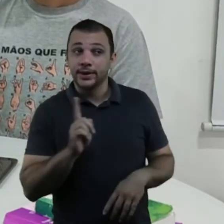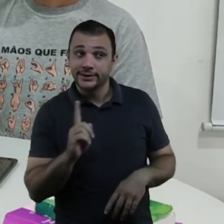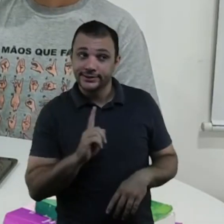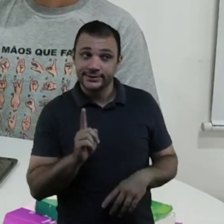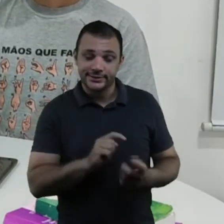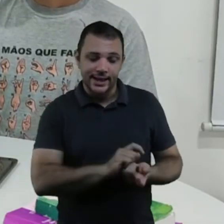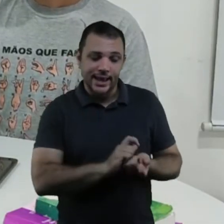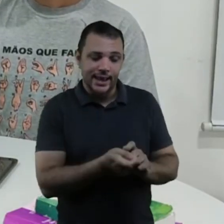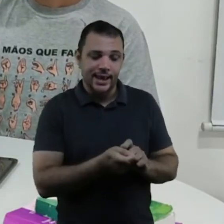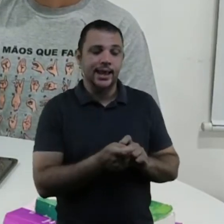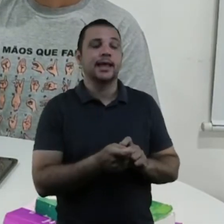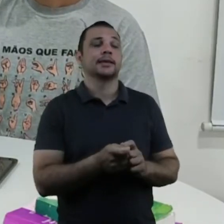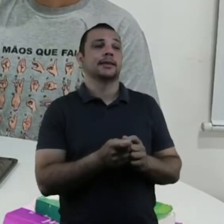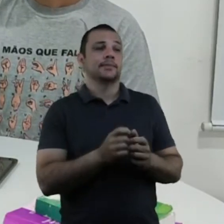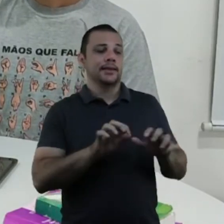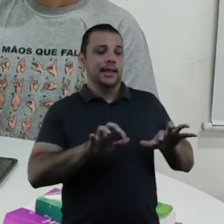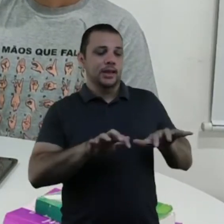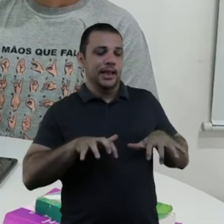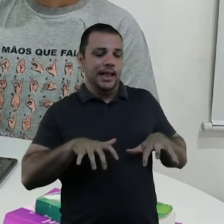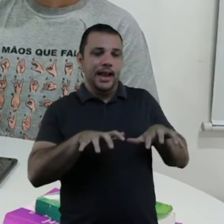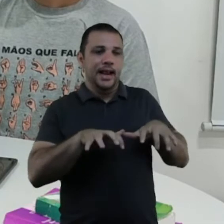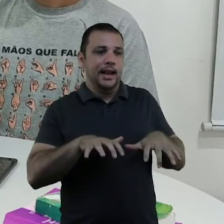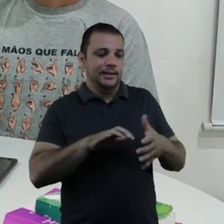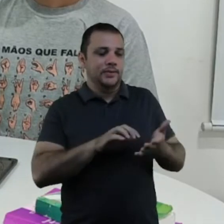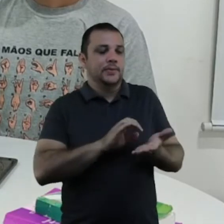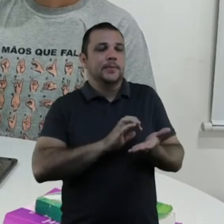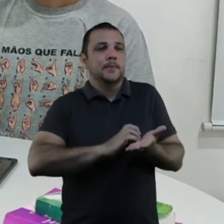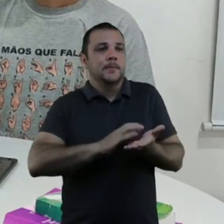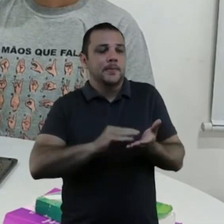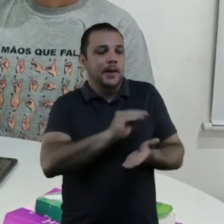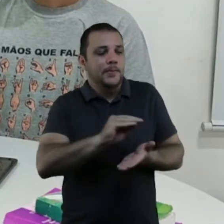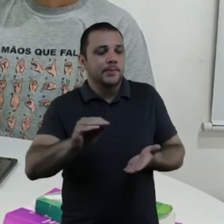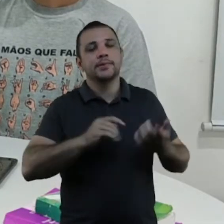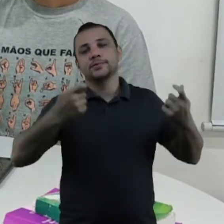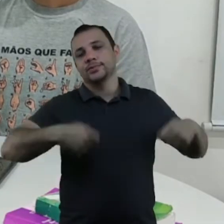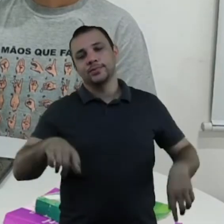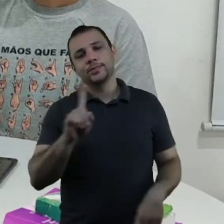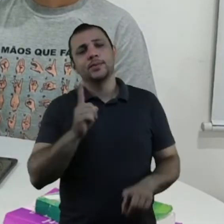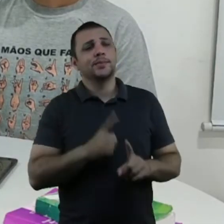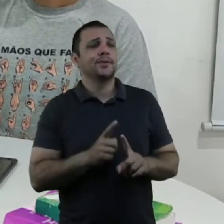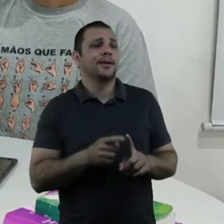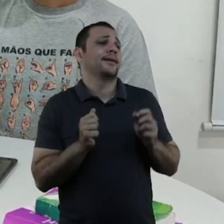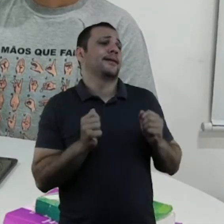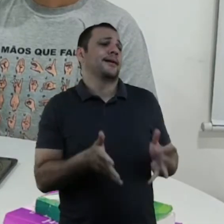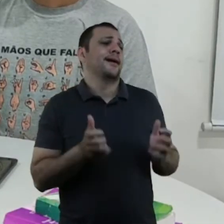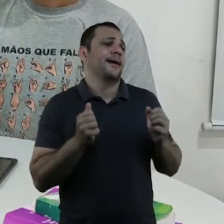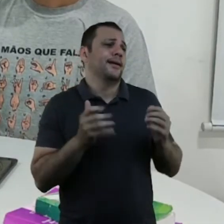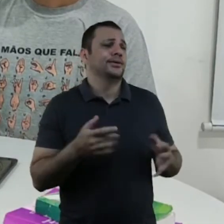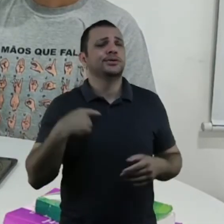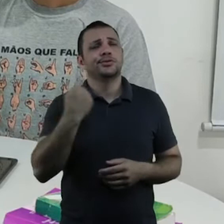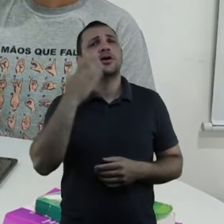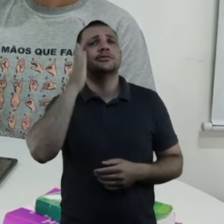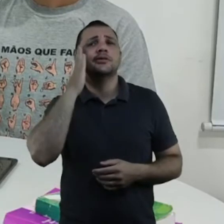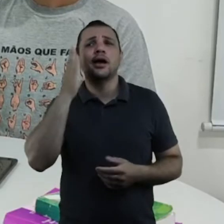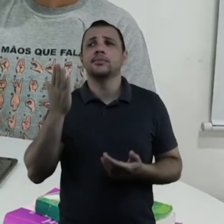é necessário você fazer uma adaptação de um teclado de um computador para o Braille. Seria